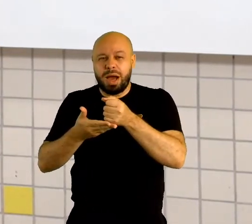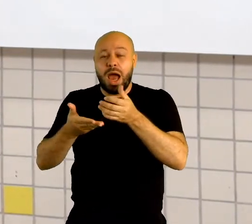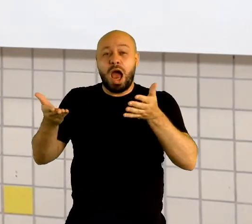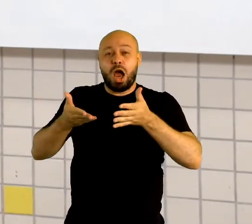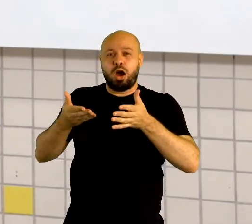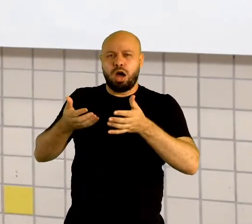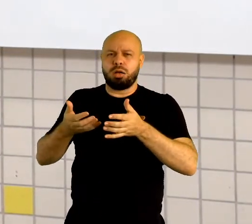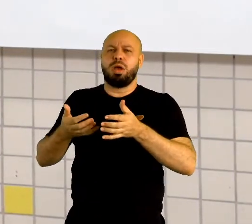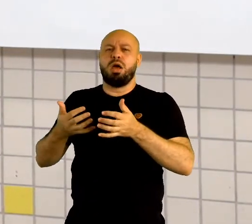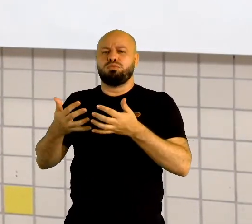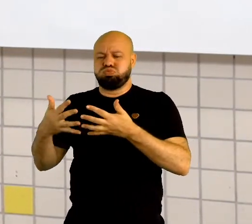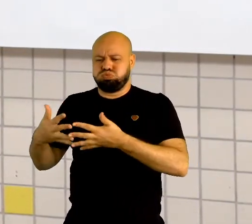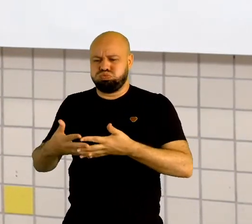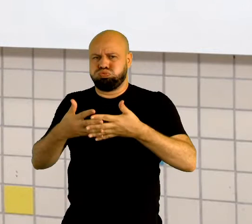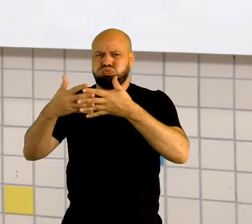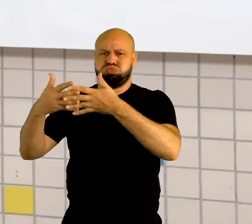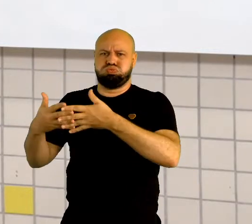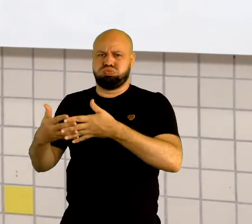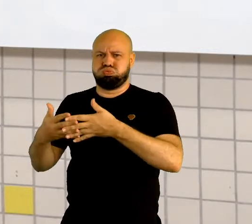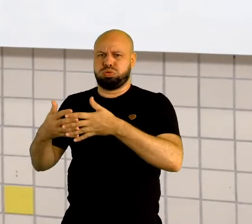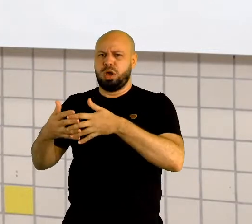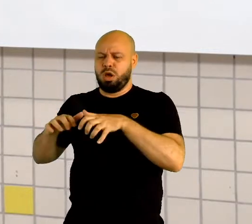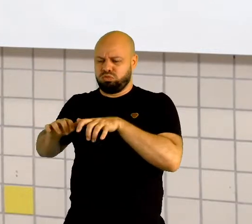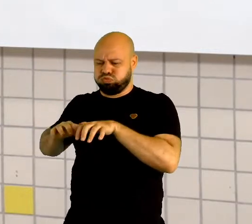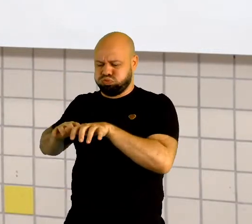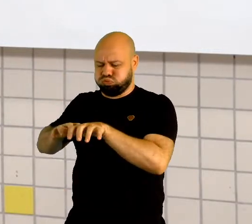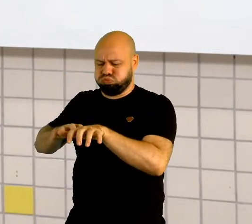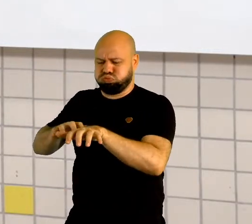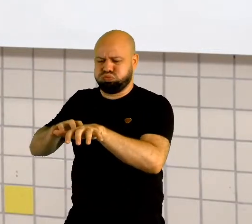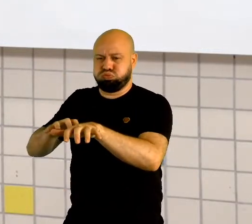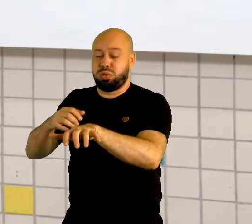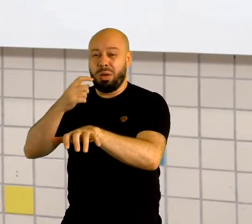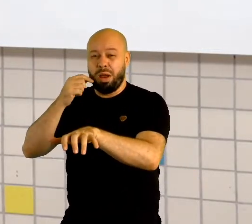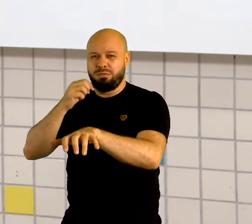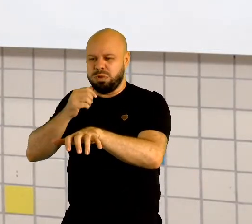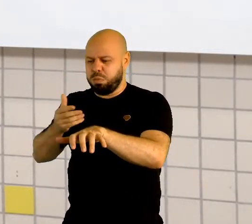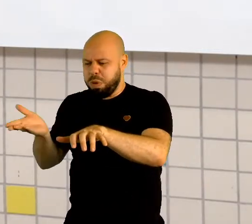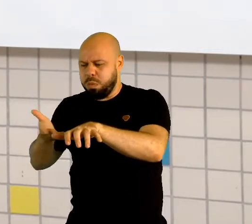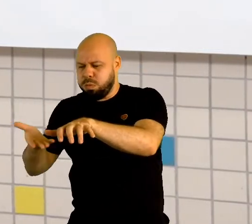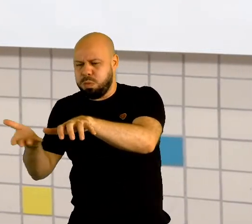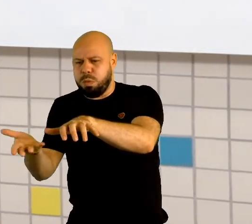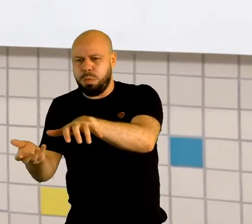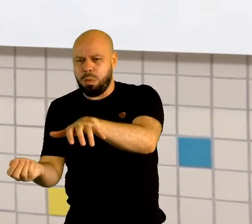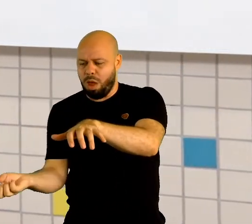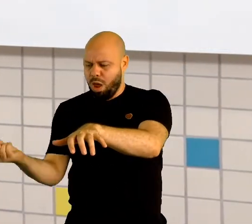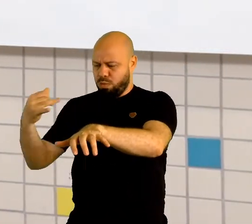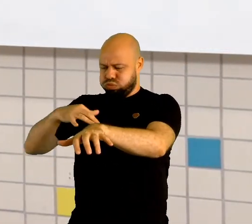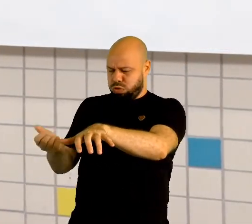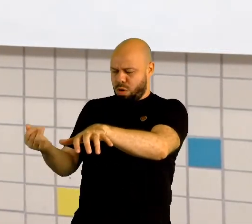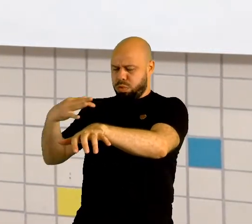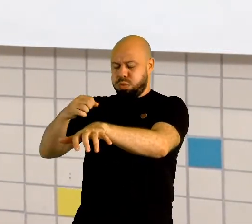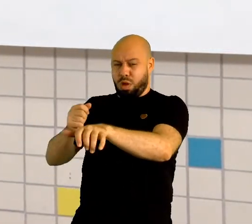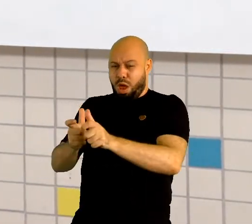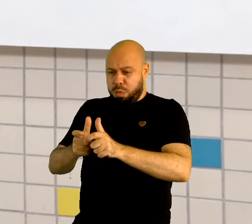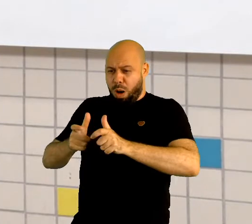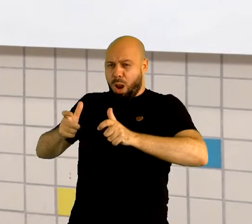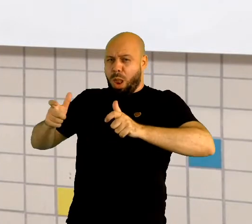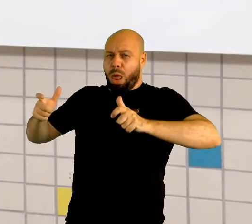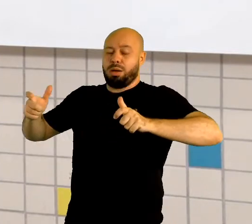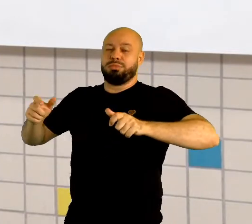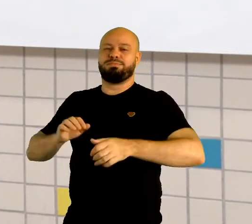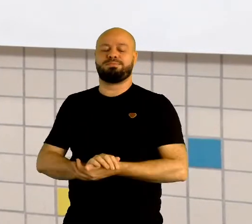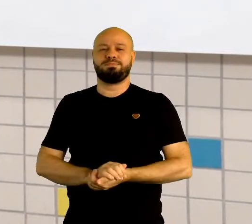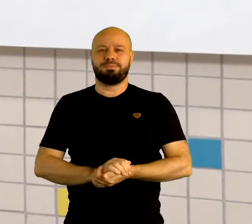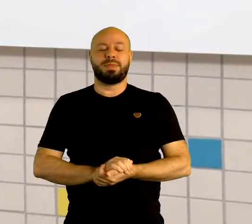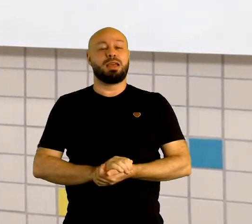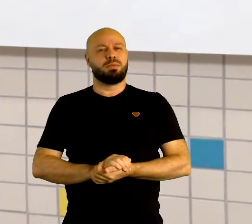que realizam ali quase que tudo, né? Ela modifica também a relação entre o campo e a